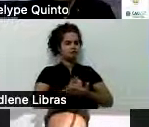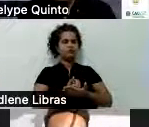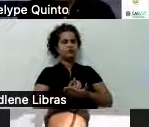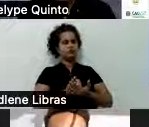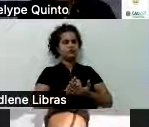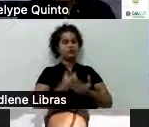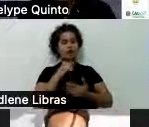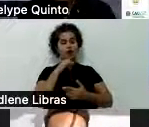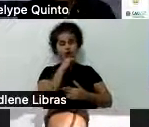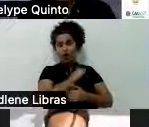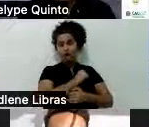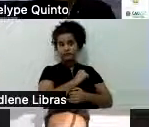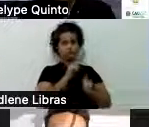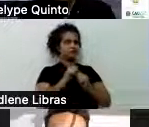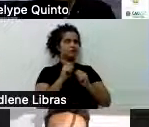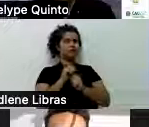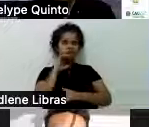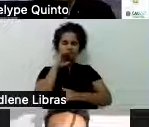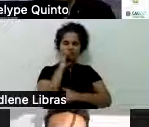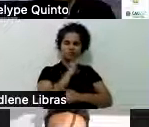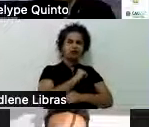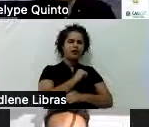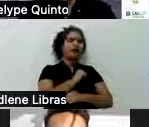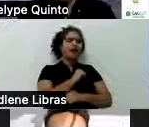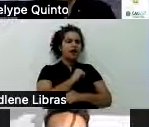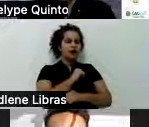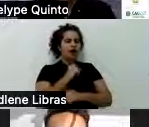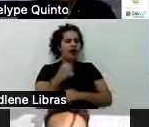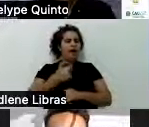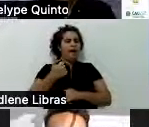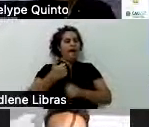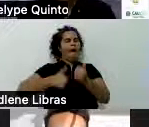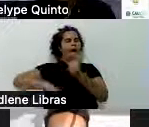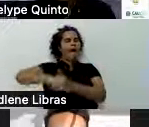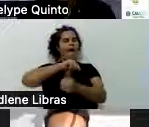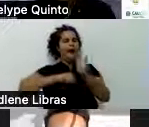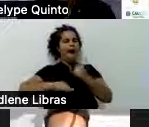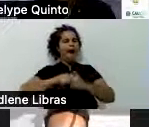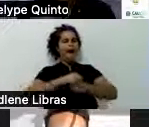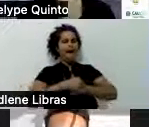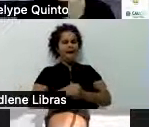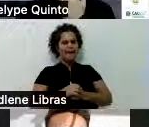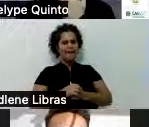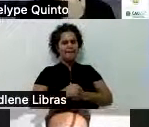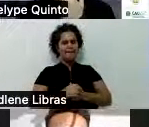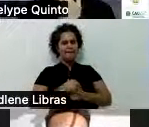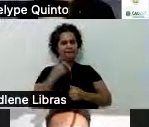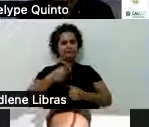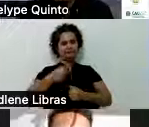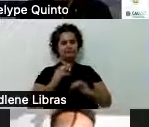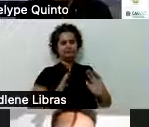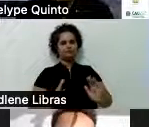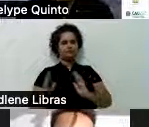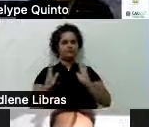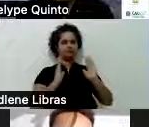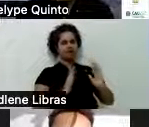muito rápida, de forma a gerar uma primeira transformação. Uma segunda etapa, conhecida como temporária, que é uma